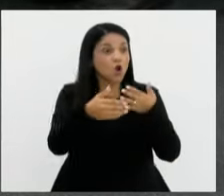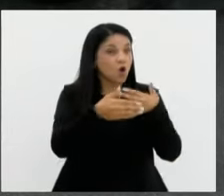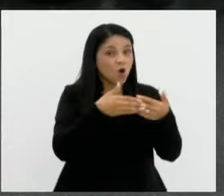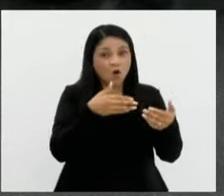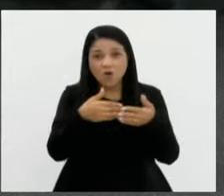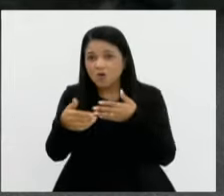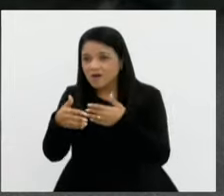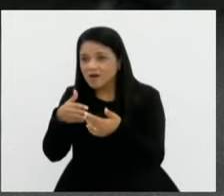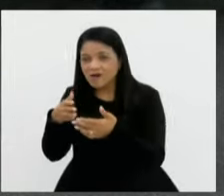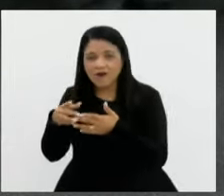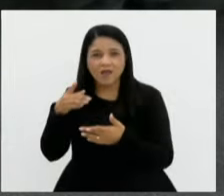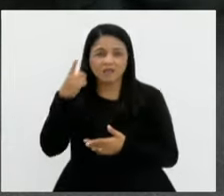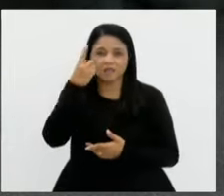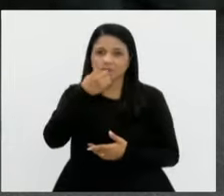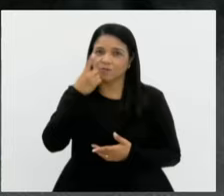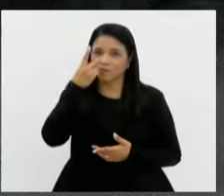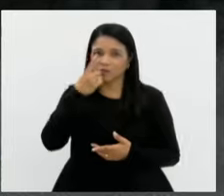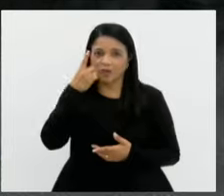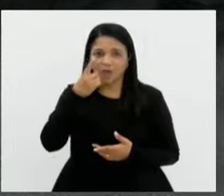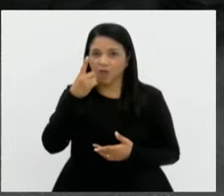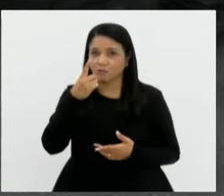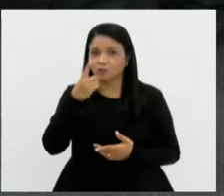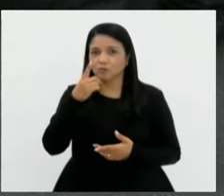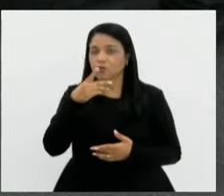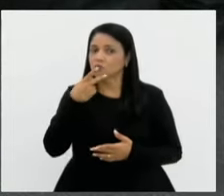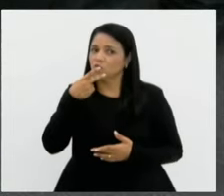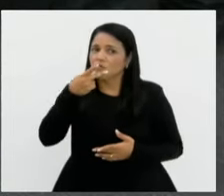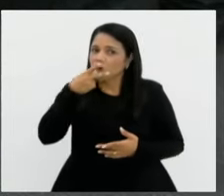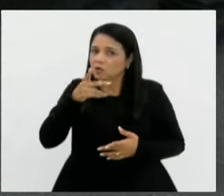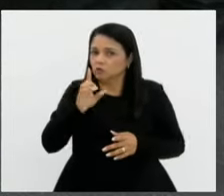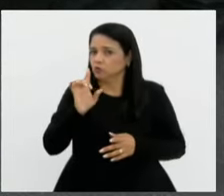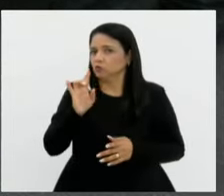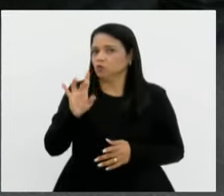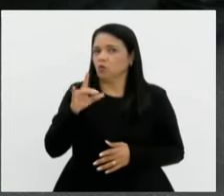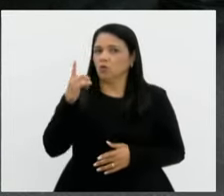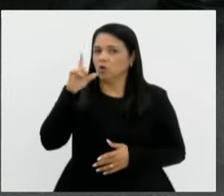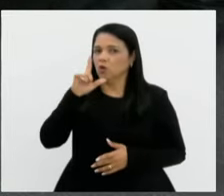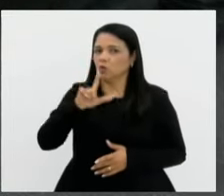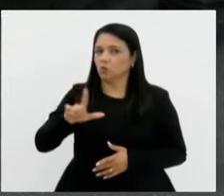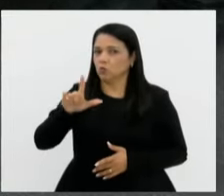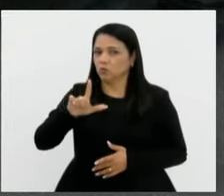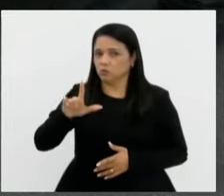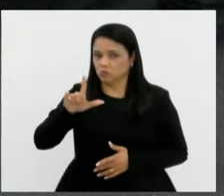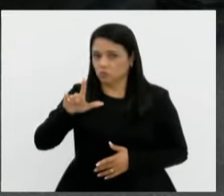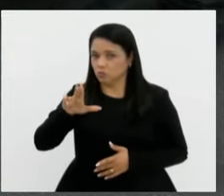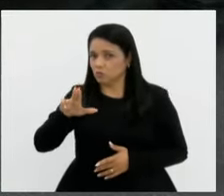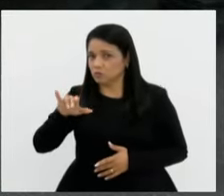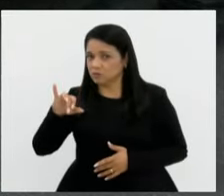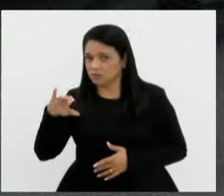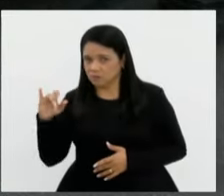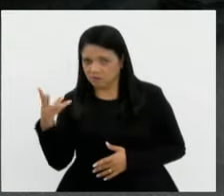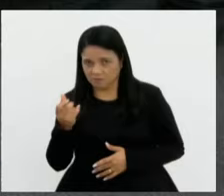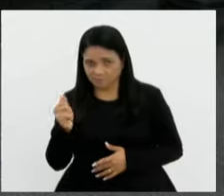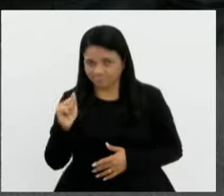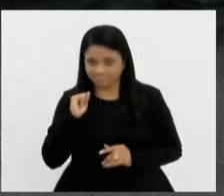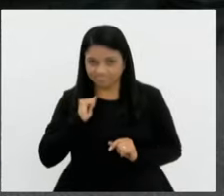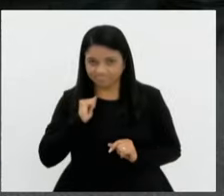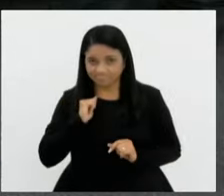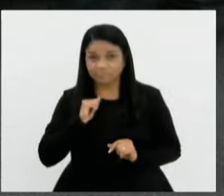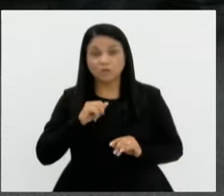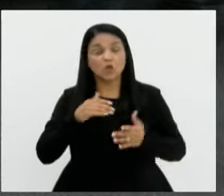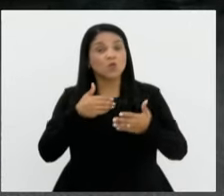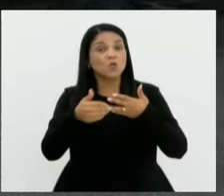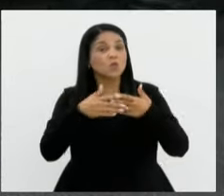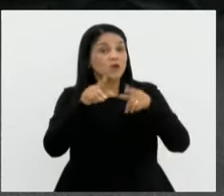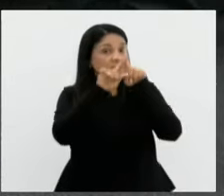nós, de novo, não estou falando especificamente da deputada Lucinha, mas qualquer um de nós, ou qualquer um servidor